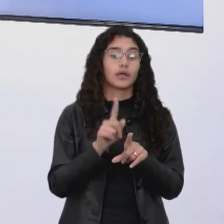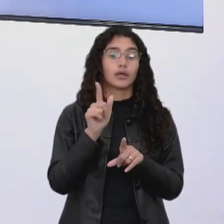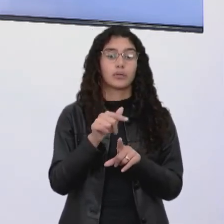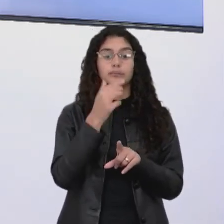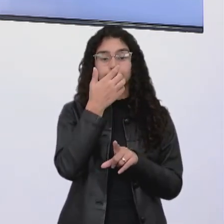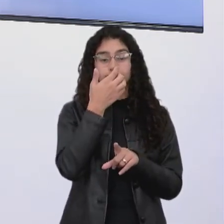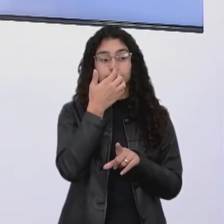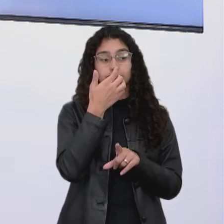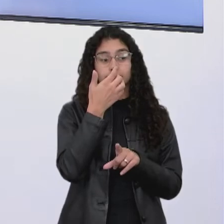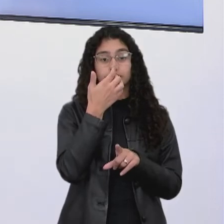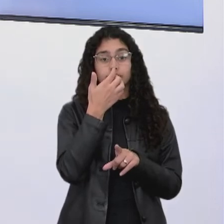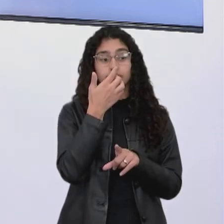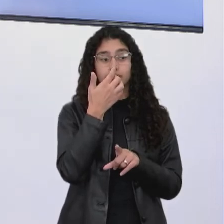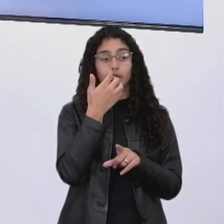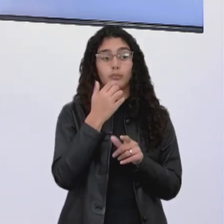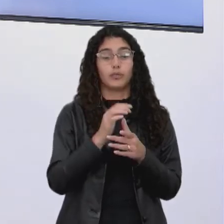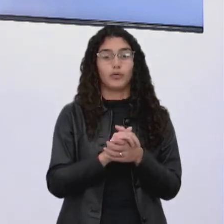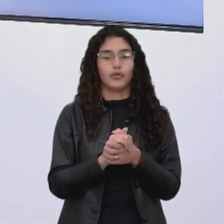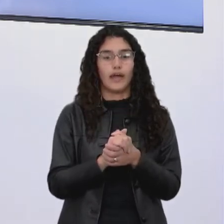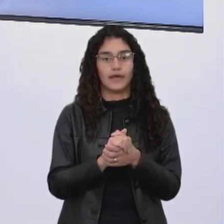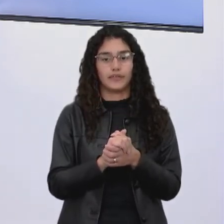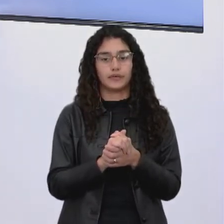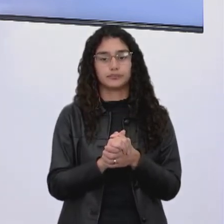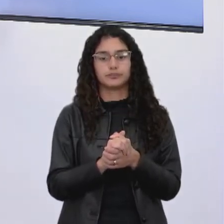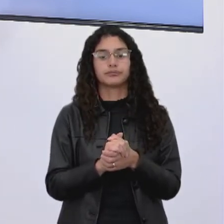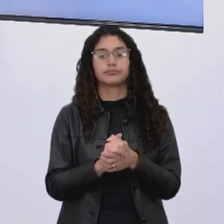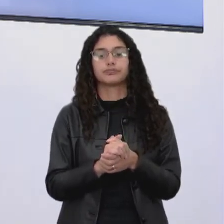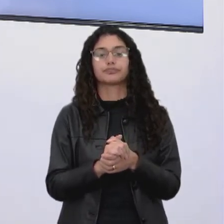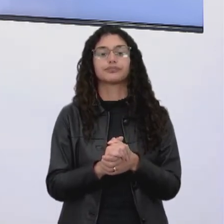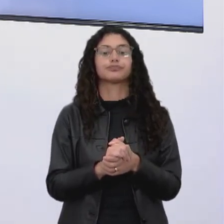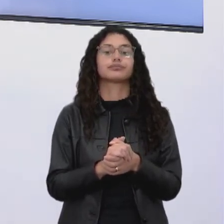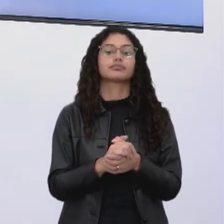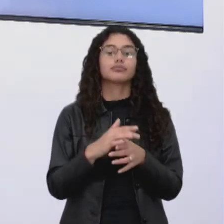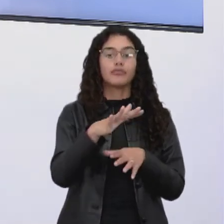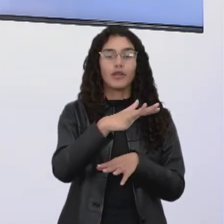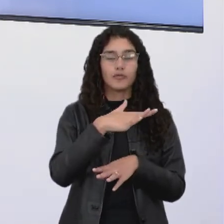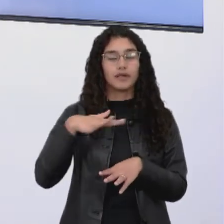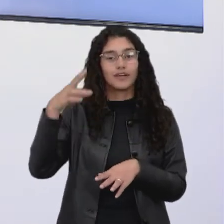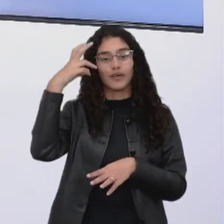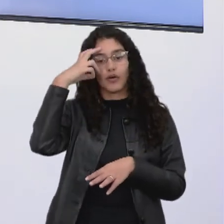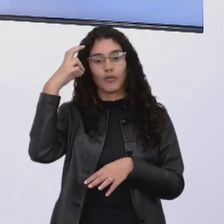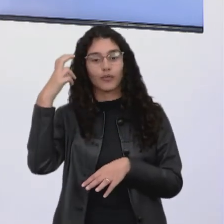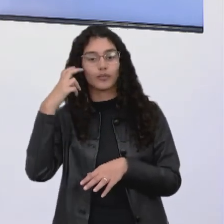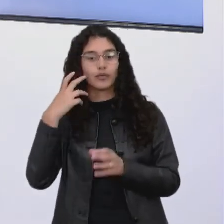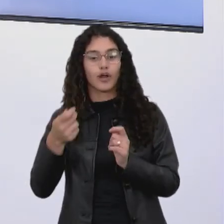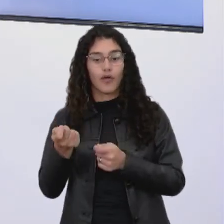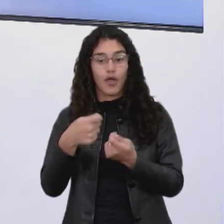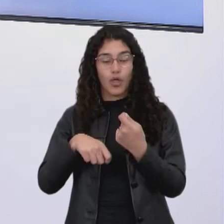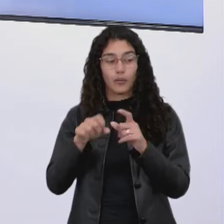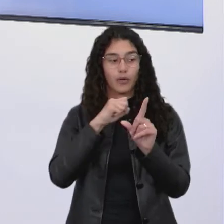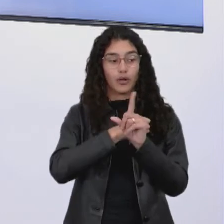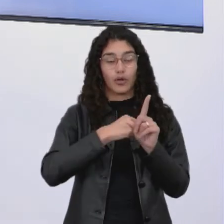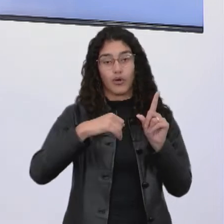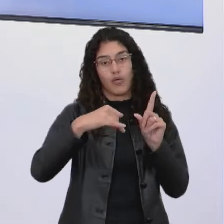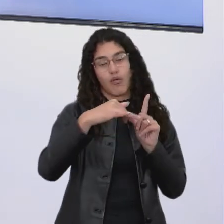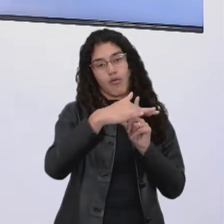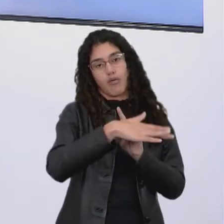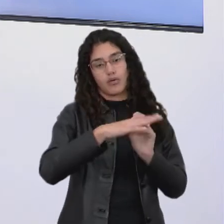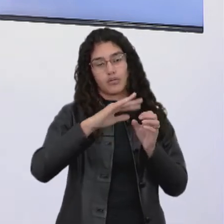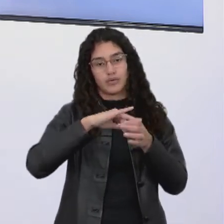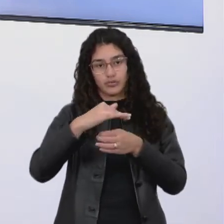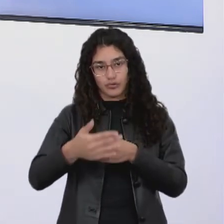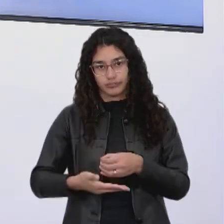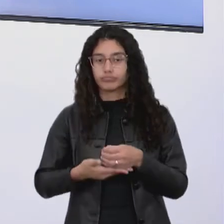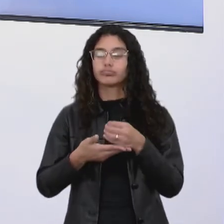do gato, que sejam ambiental, cultural, econômica e socialmente